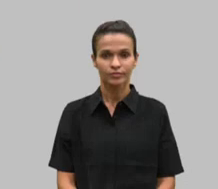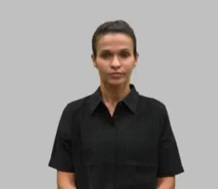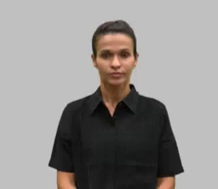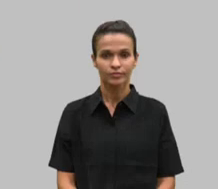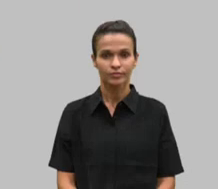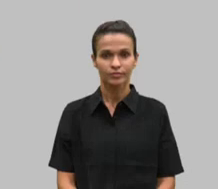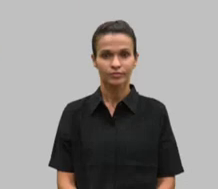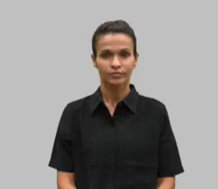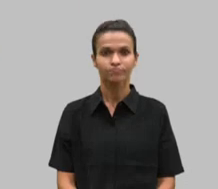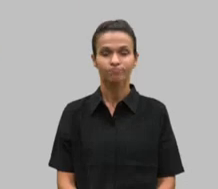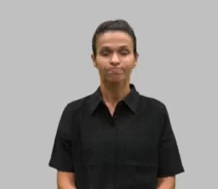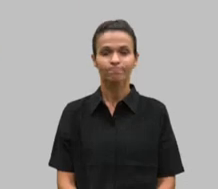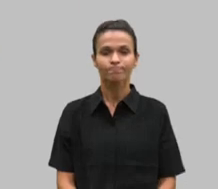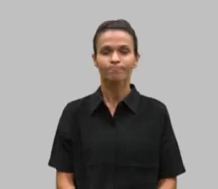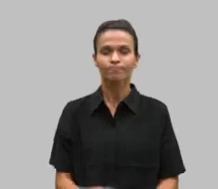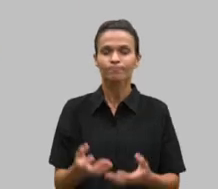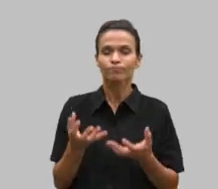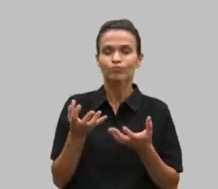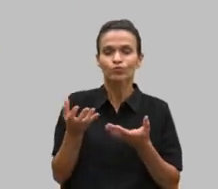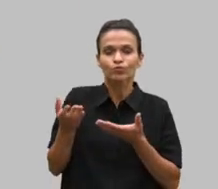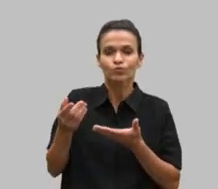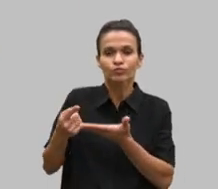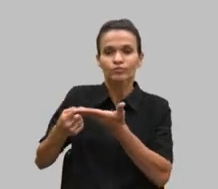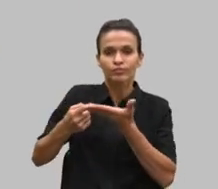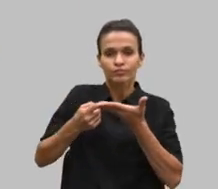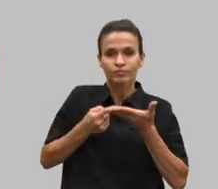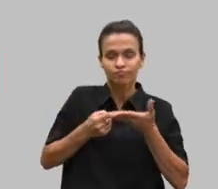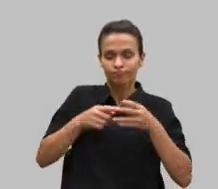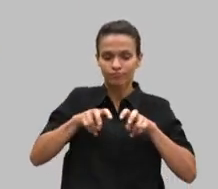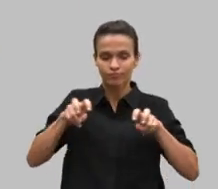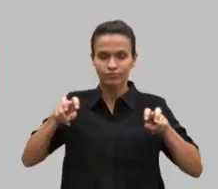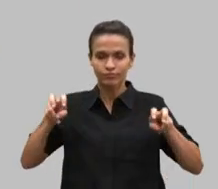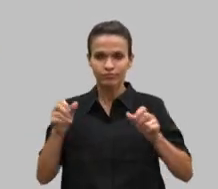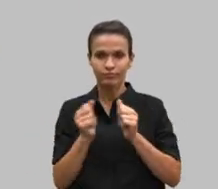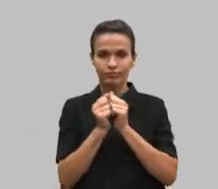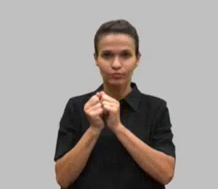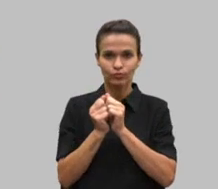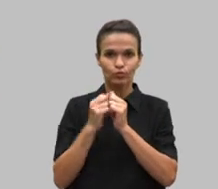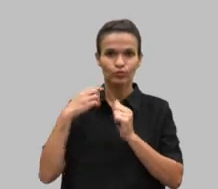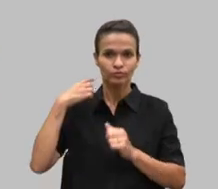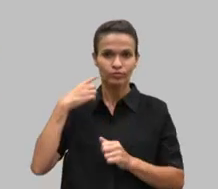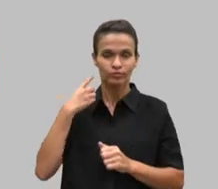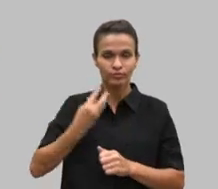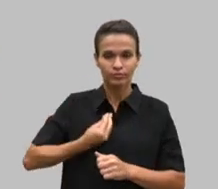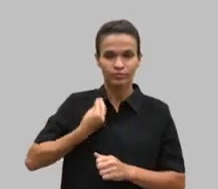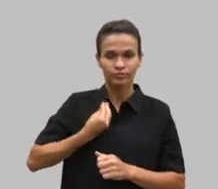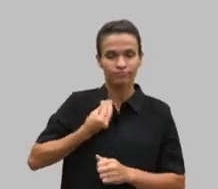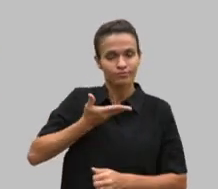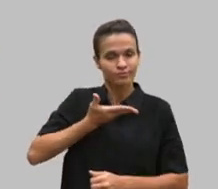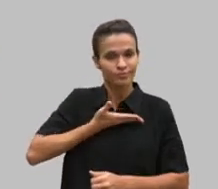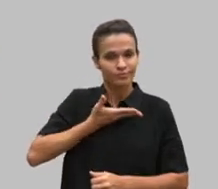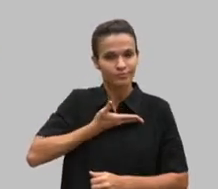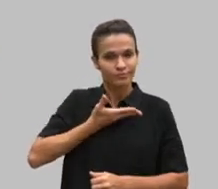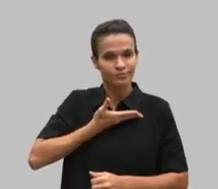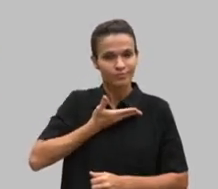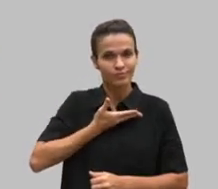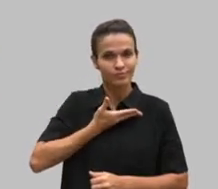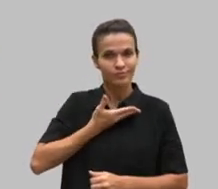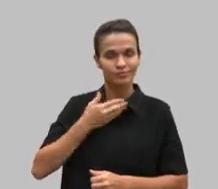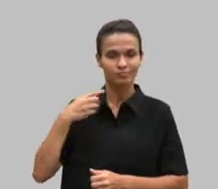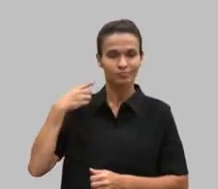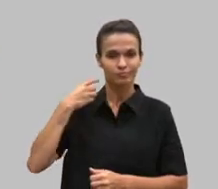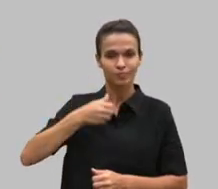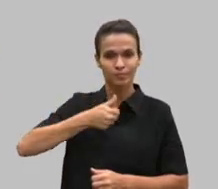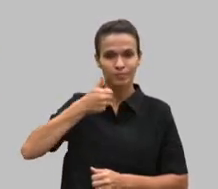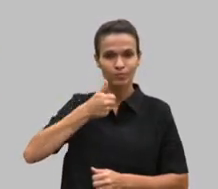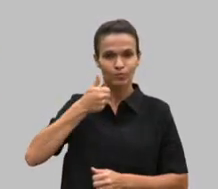e faço questão também de convidar para tomar assento com todos nós aqui Deputado presente querido amigo deputado de primeiro mandato